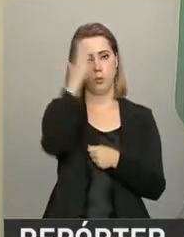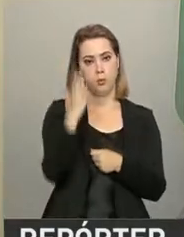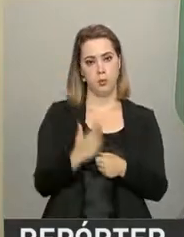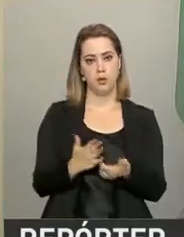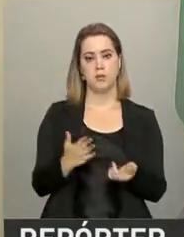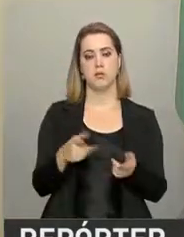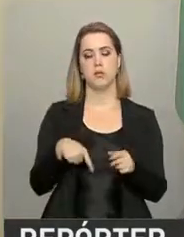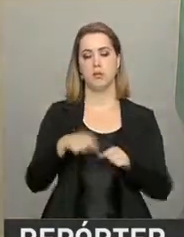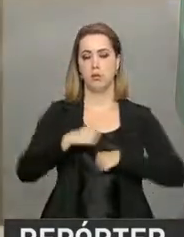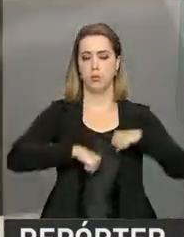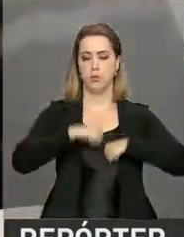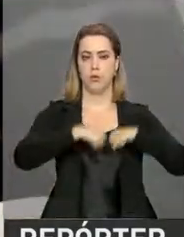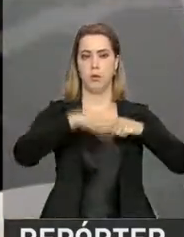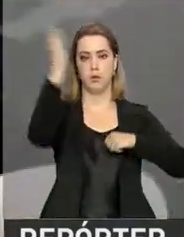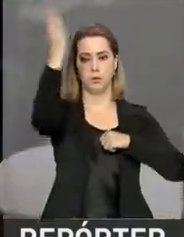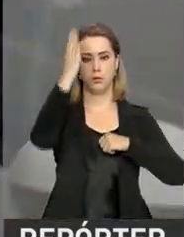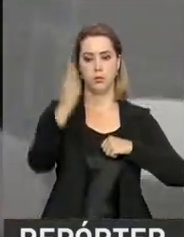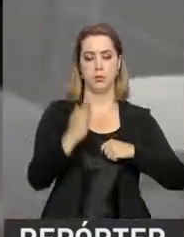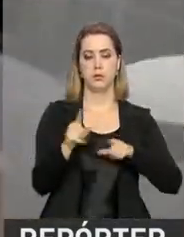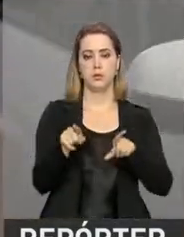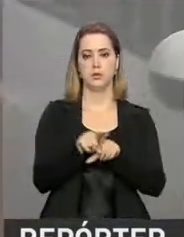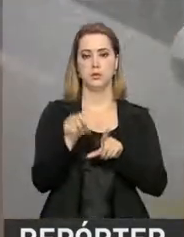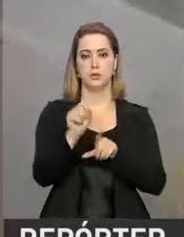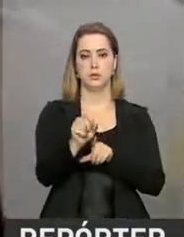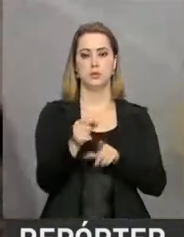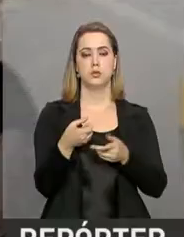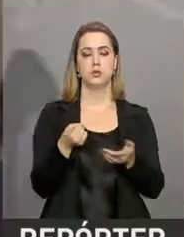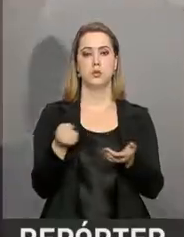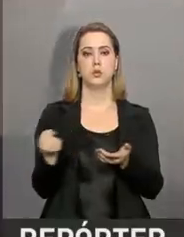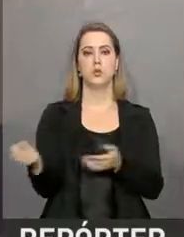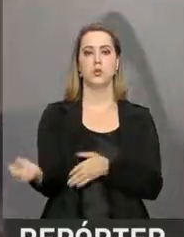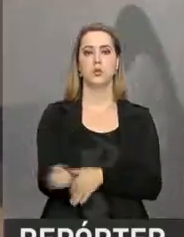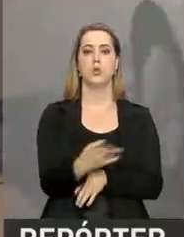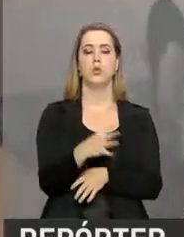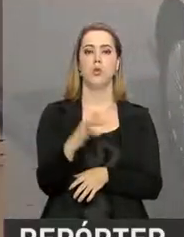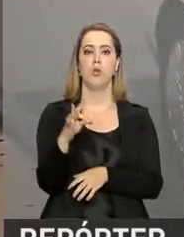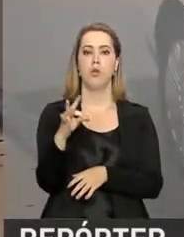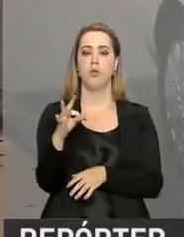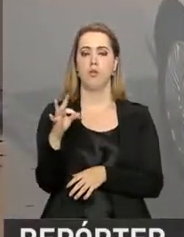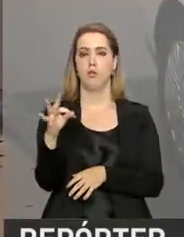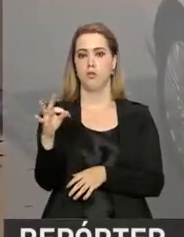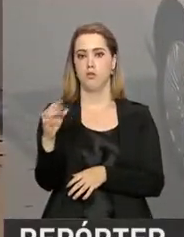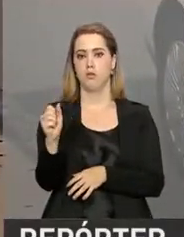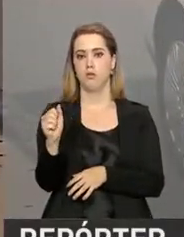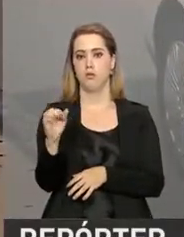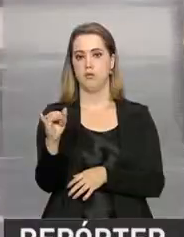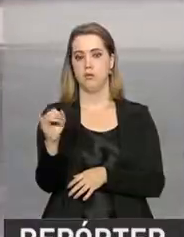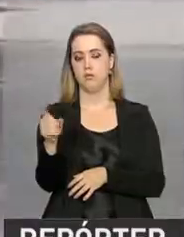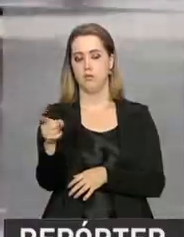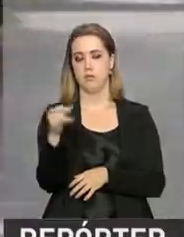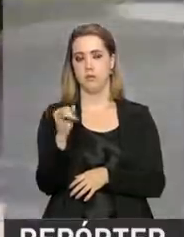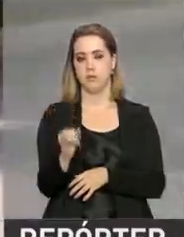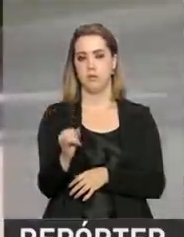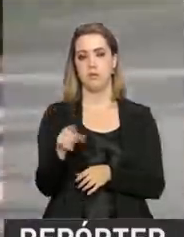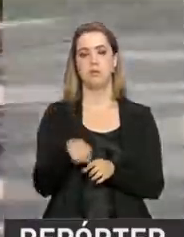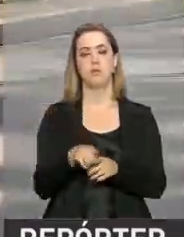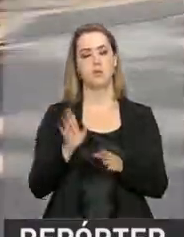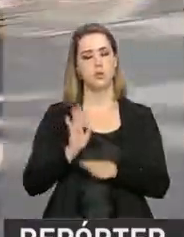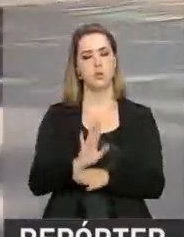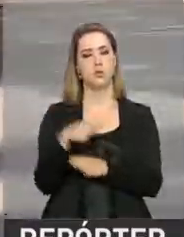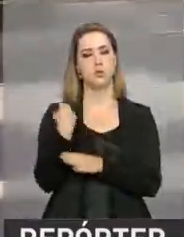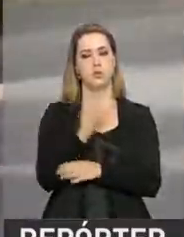produzido no brasil as aquisições de táxis novos e parte na produção dos nossos carros nacionais também